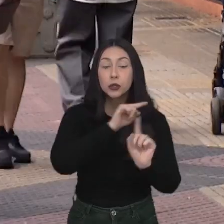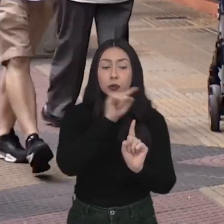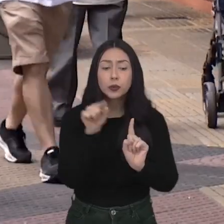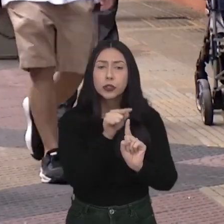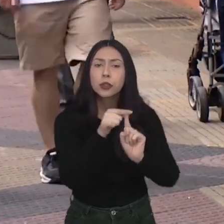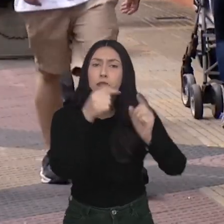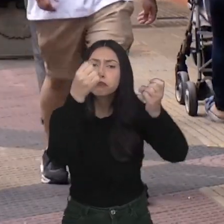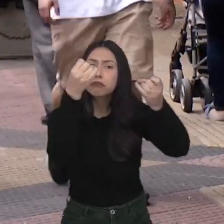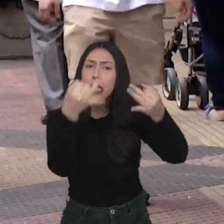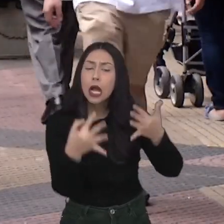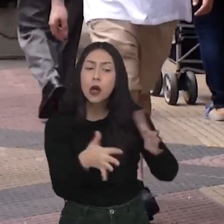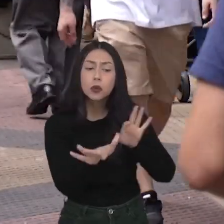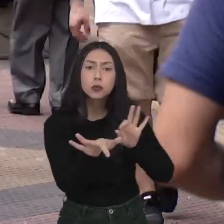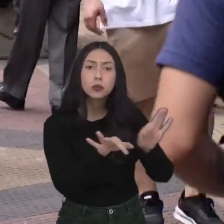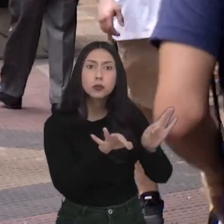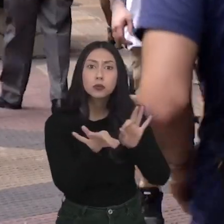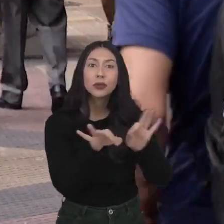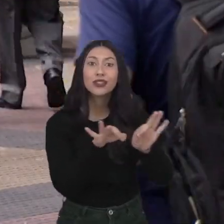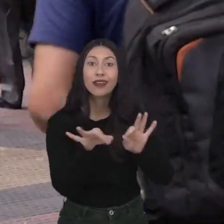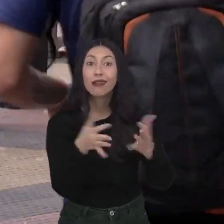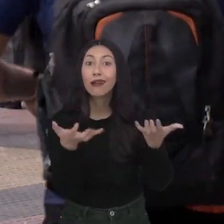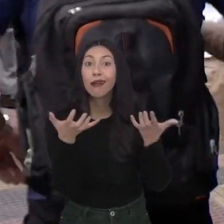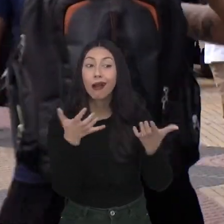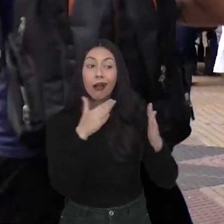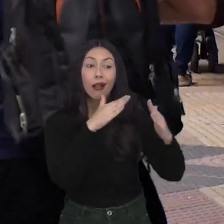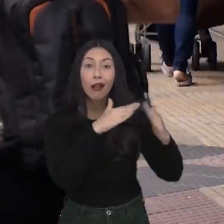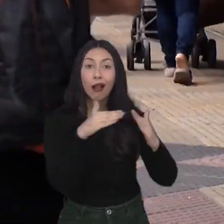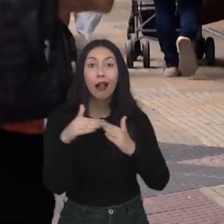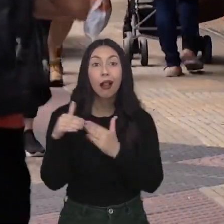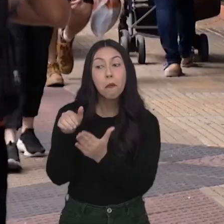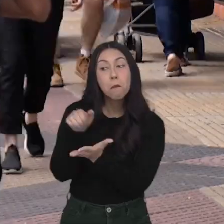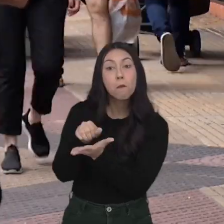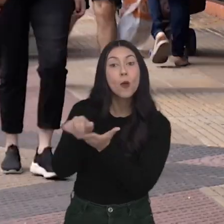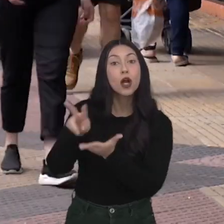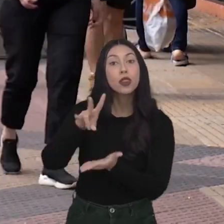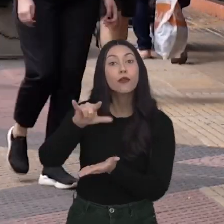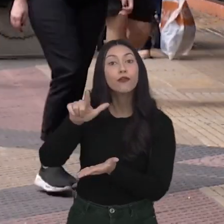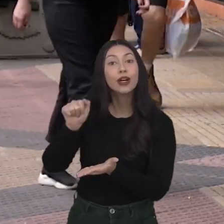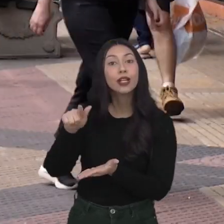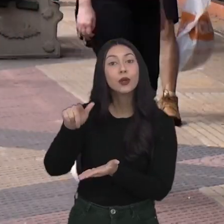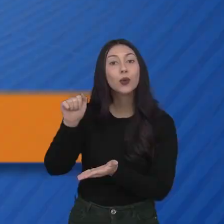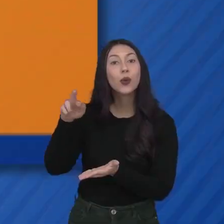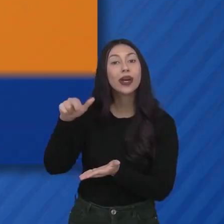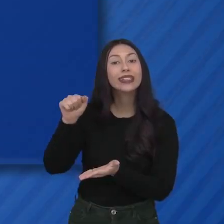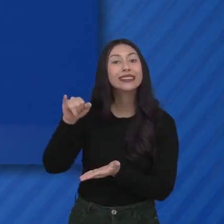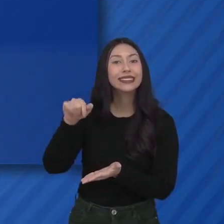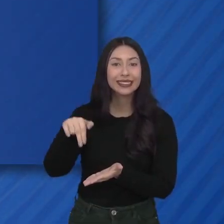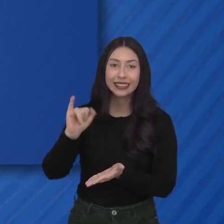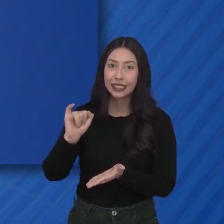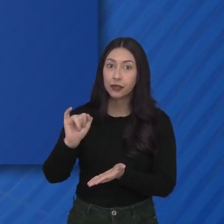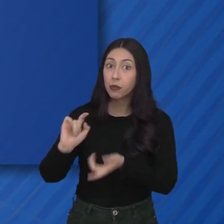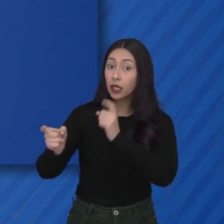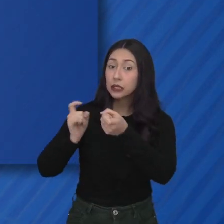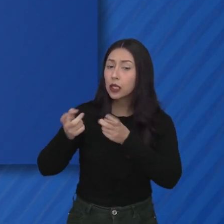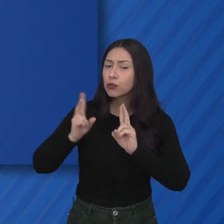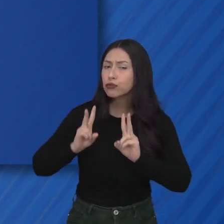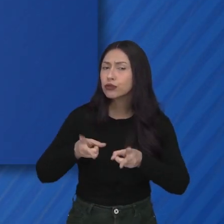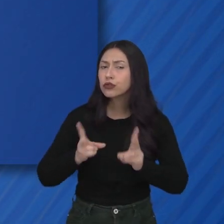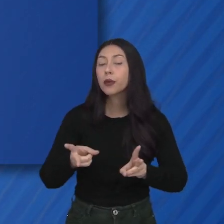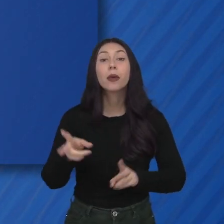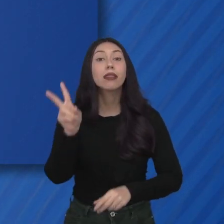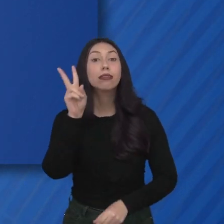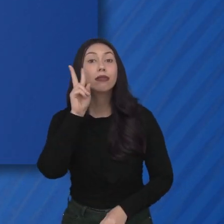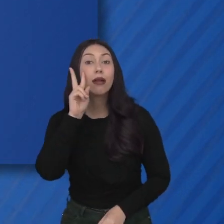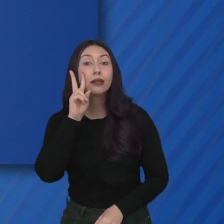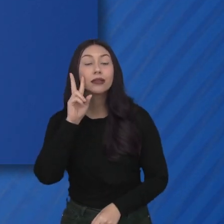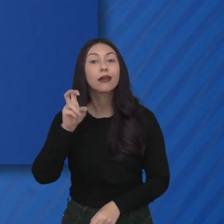pública com o objetivo de explicar o projeto que prevê a desapropriação de imóveis na Vila Guarani. As sessões de Câmara são